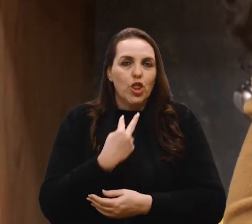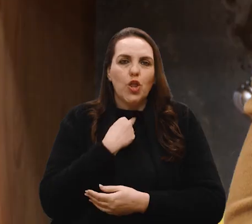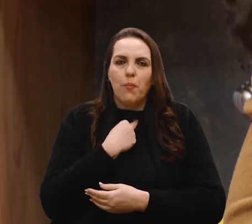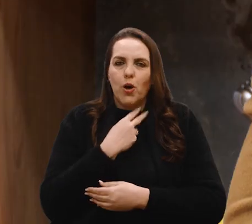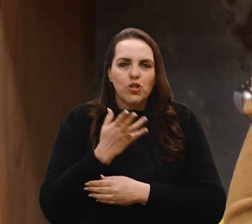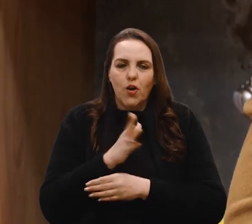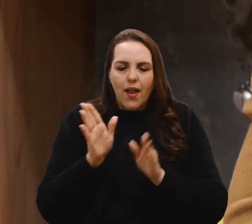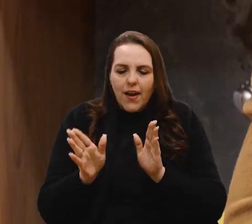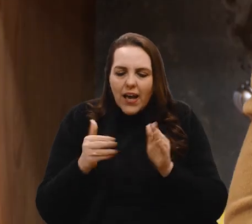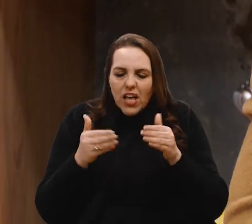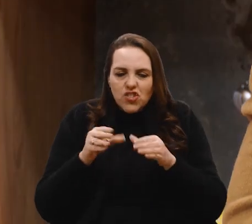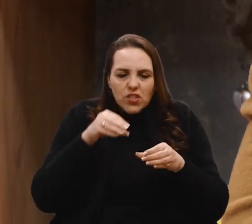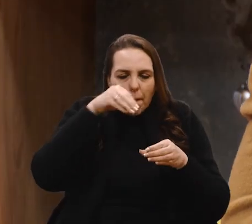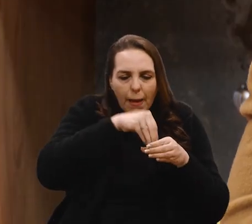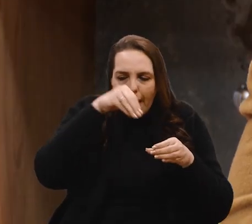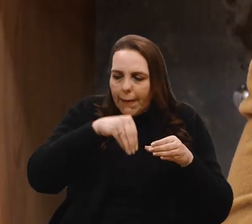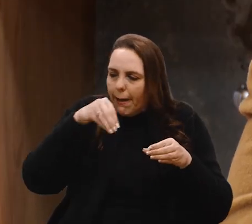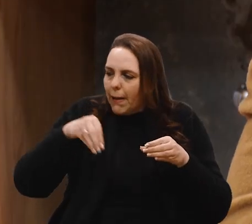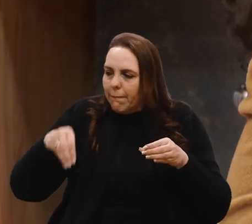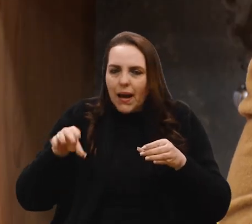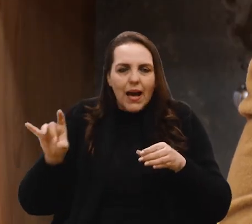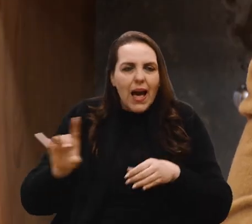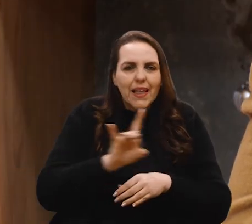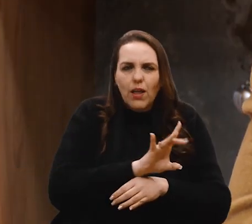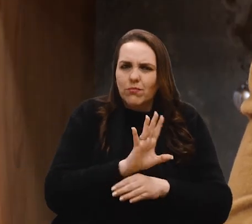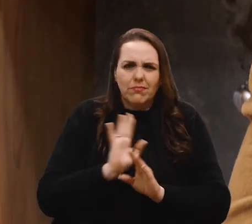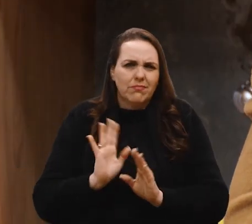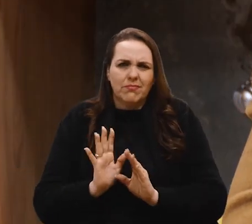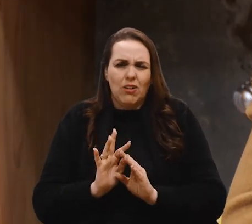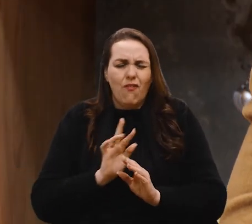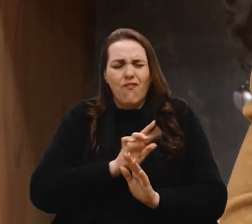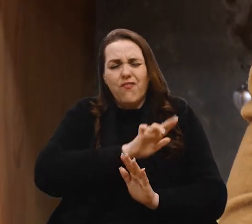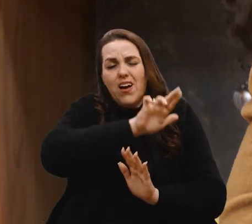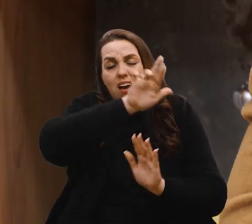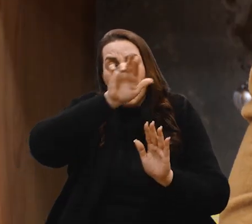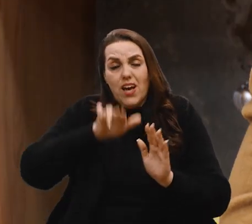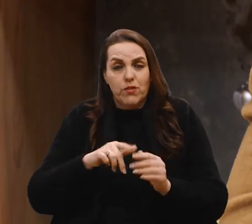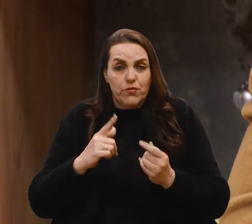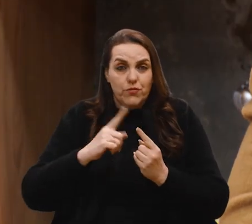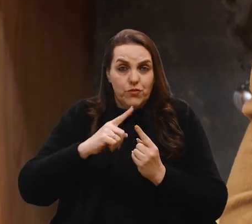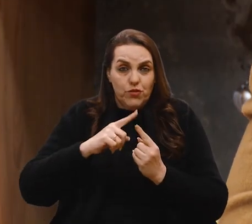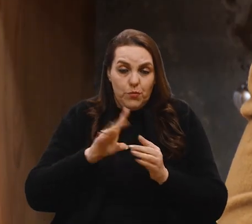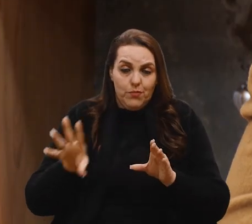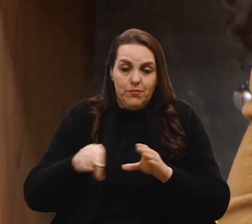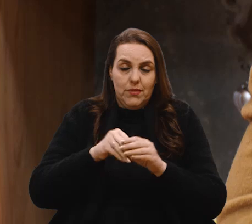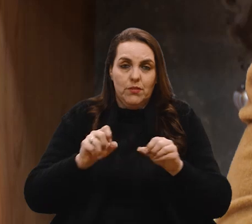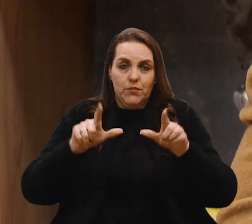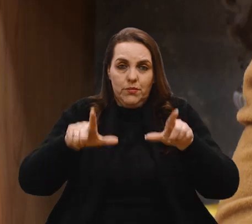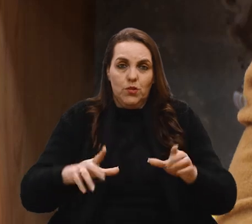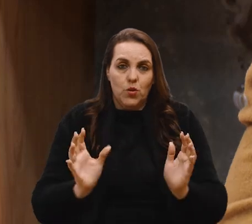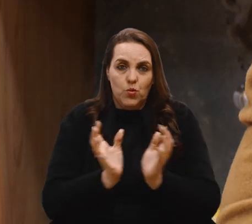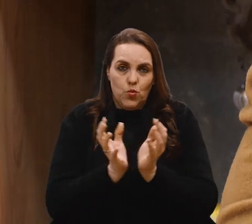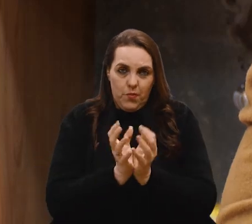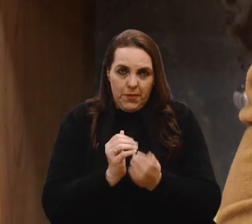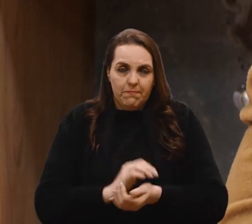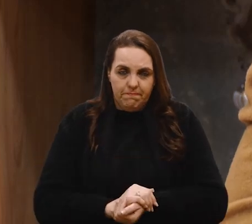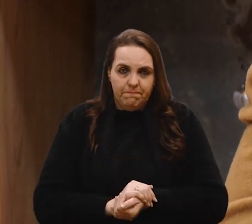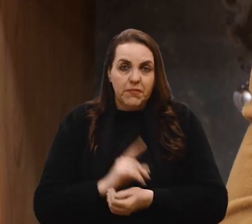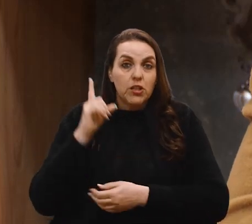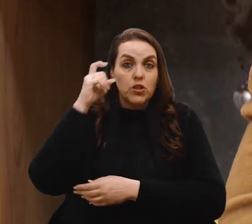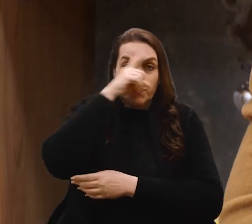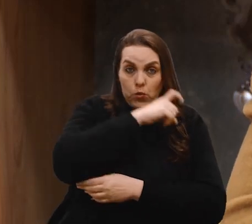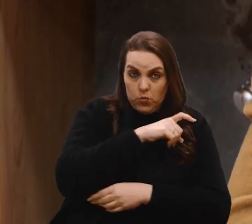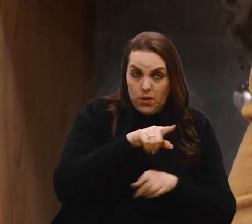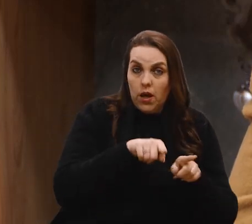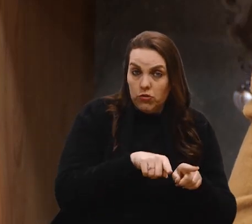da caixinha. Né? Agora a gente tem inúmeras especificidades dentro de uma turma, né? Tanto para a questão da dificuldade